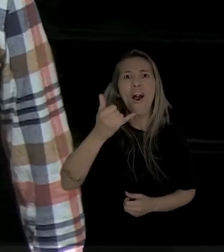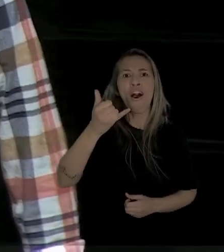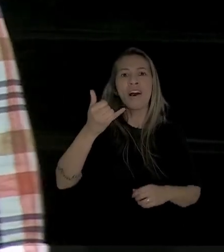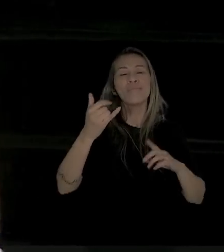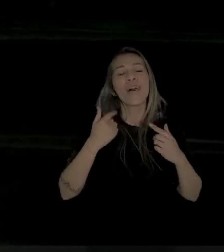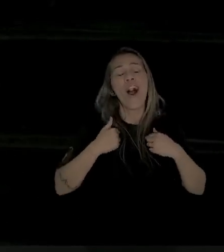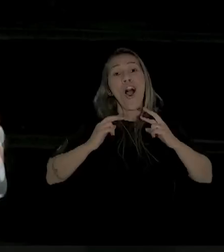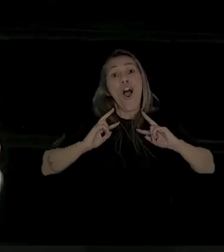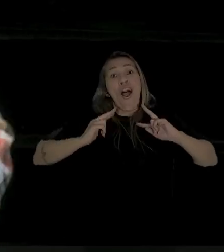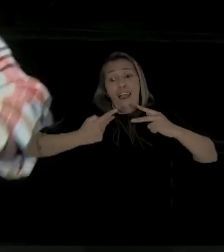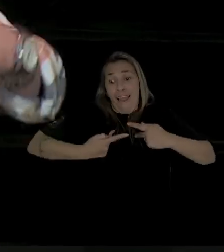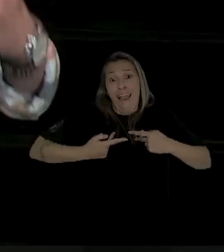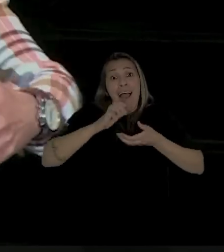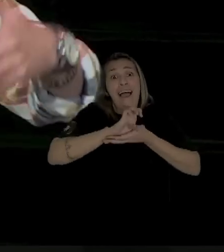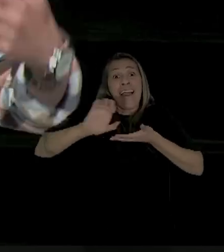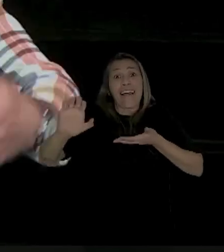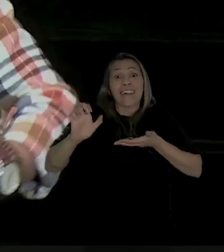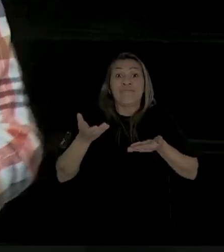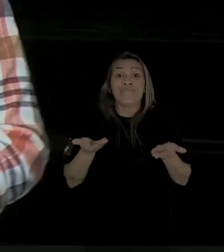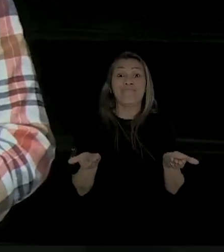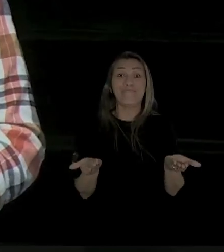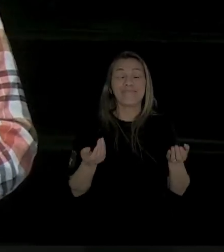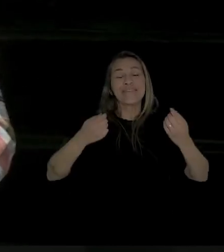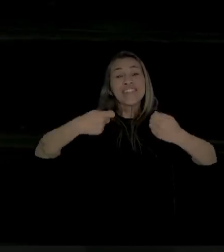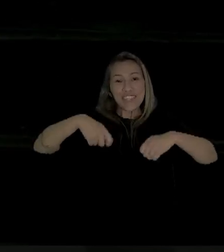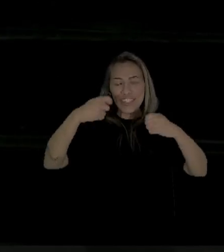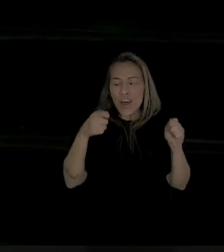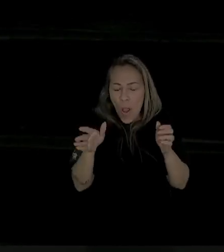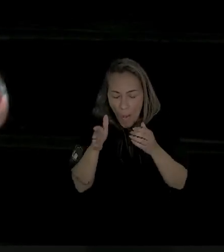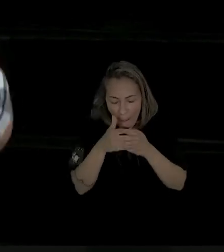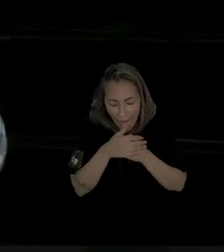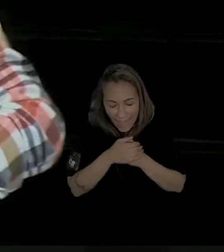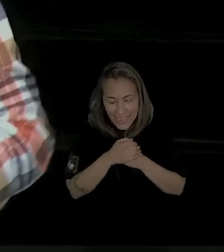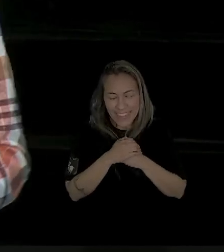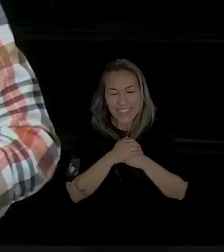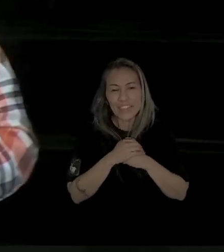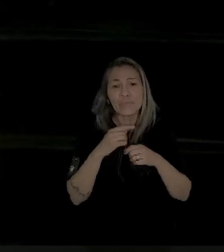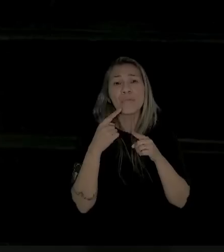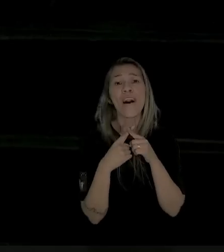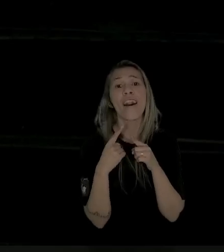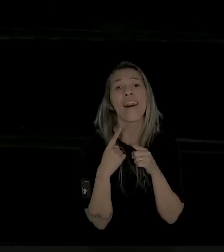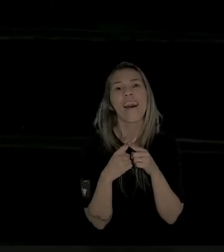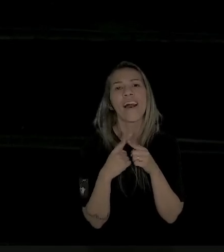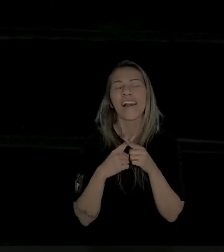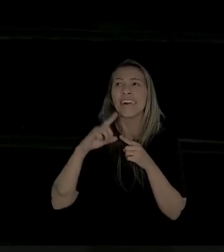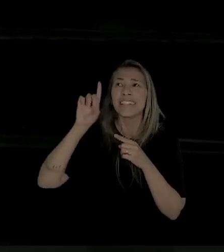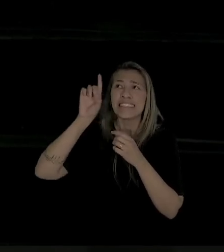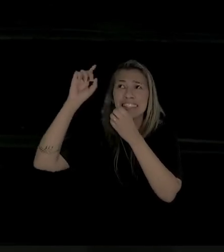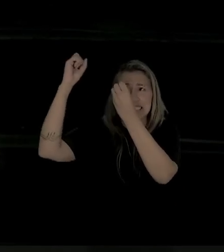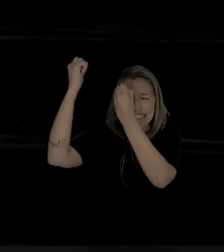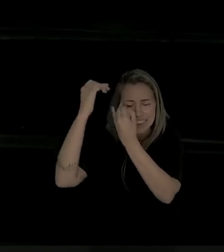homens. E tem horas que Deus permite cavernas para nos ensinar até onde vai a